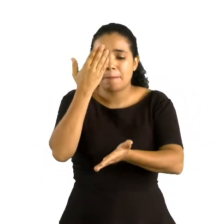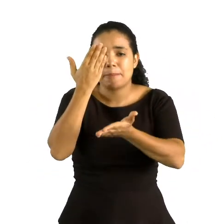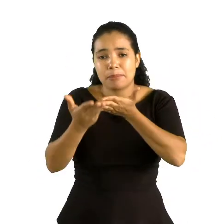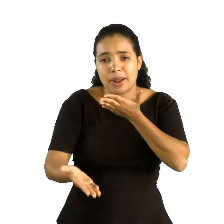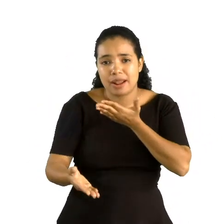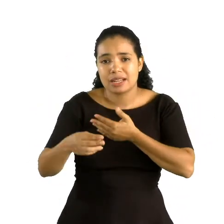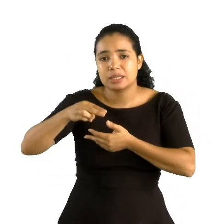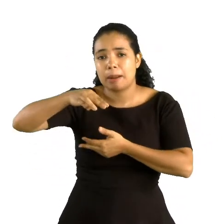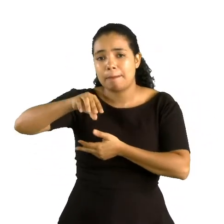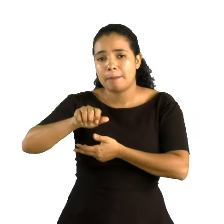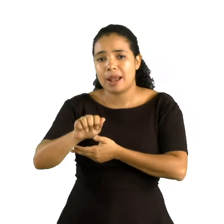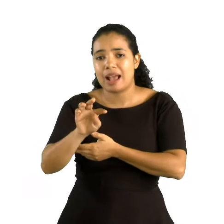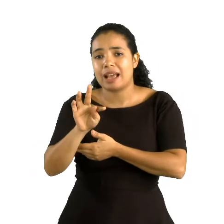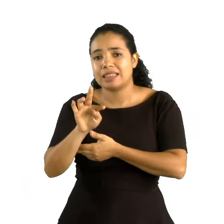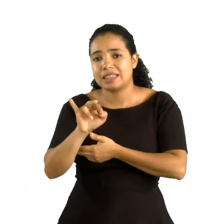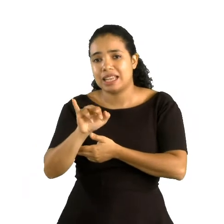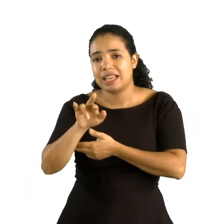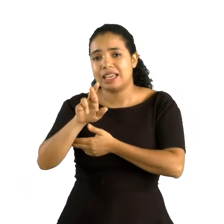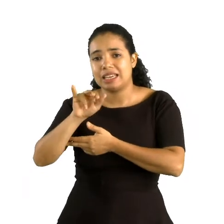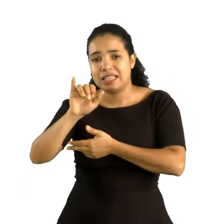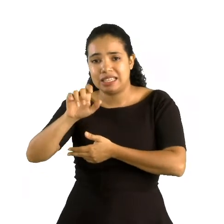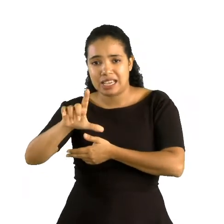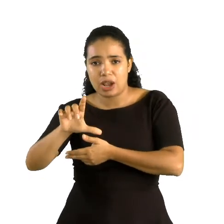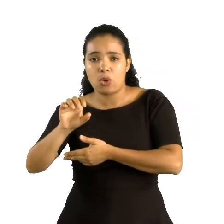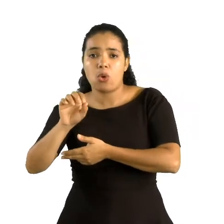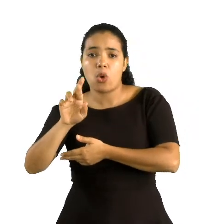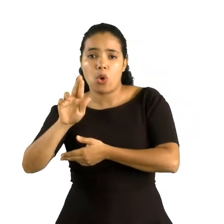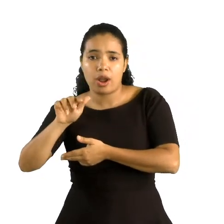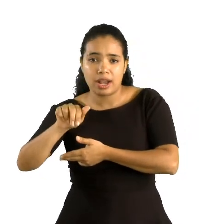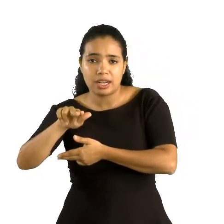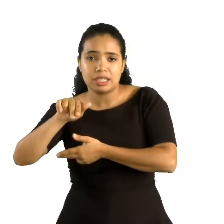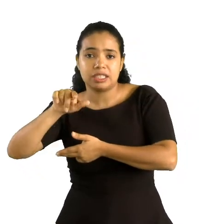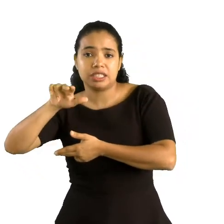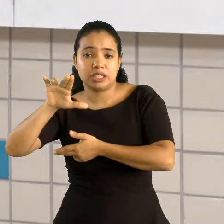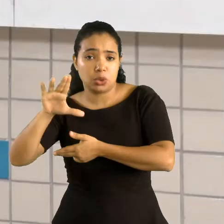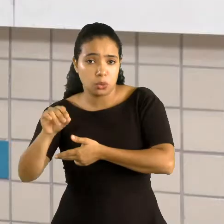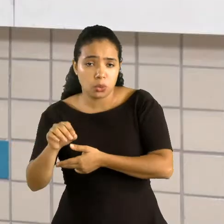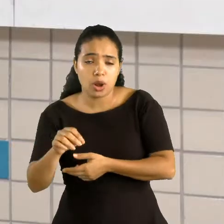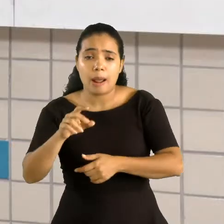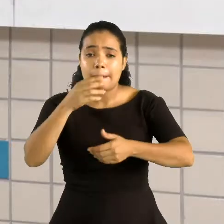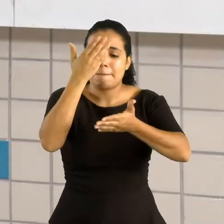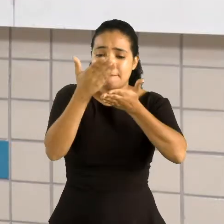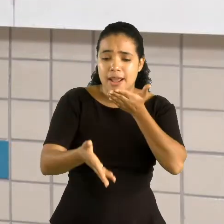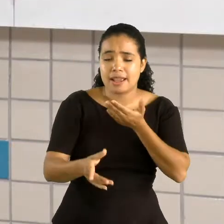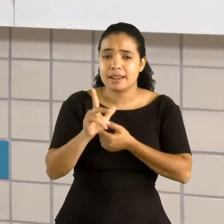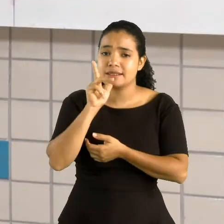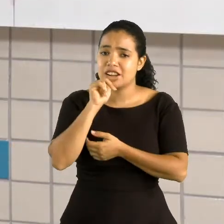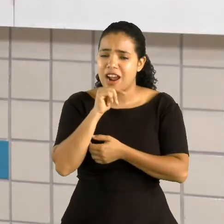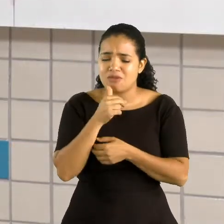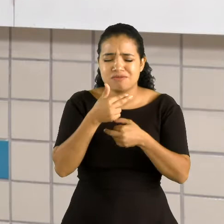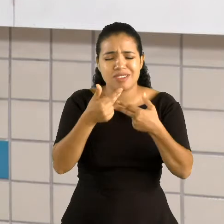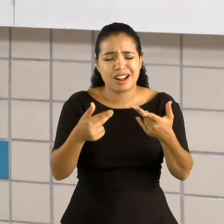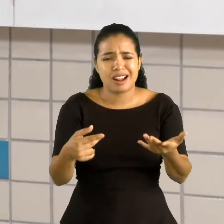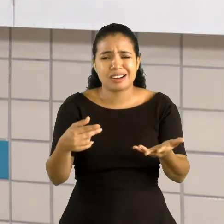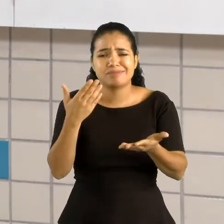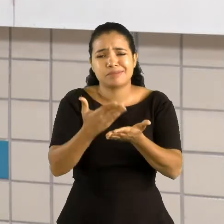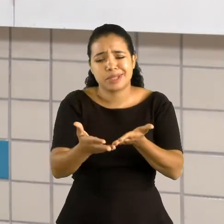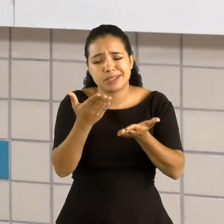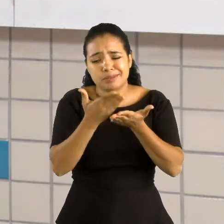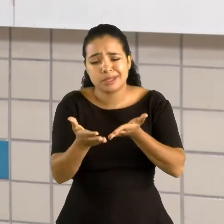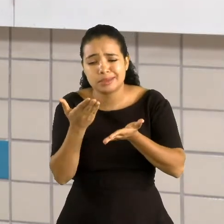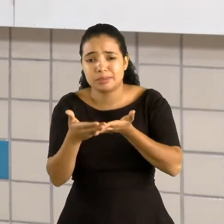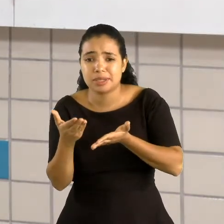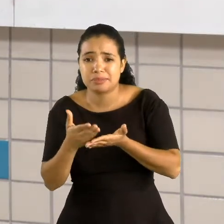orgânico, ele perde água, ele perde várias coisas de diversas maneiras. Nós temos vários tipos